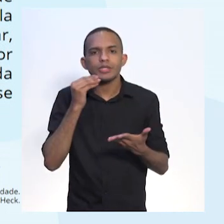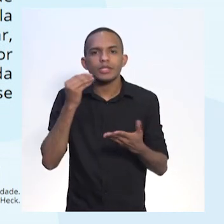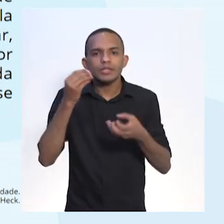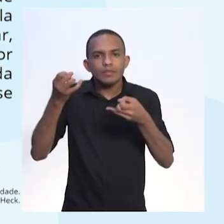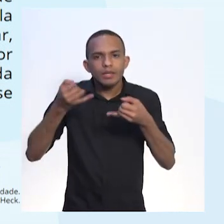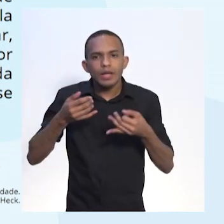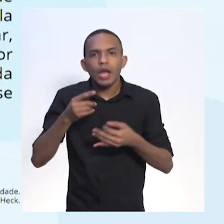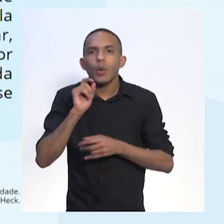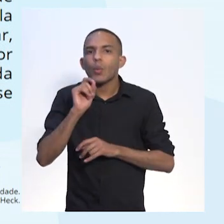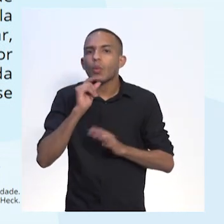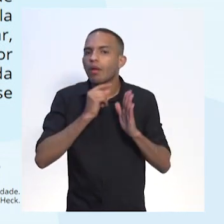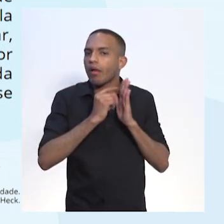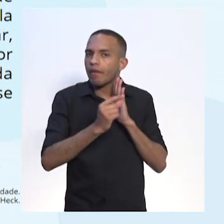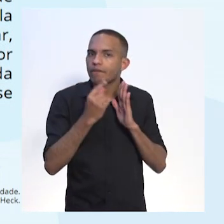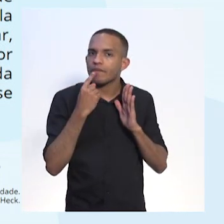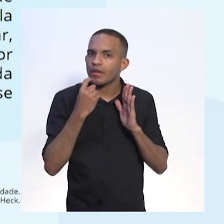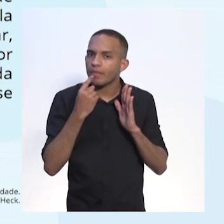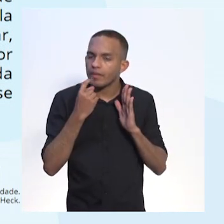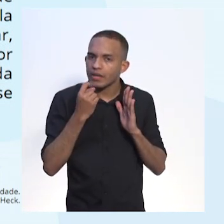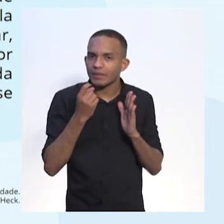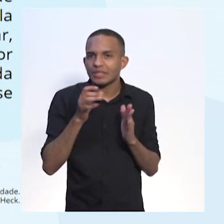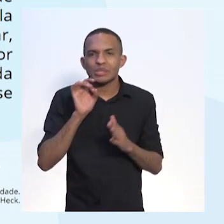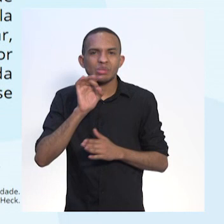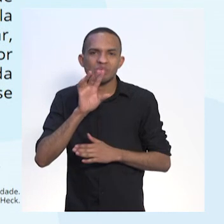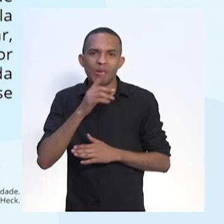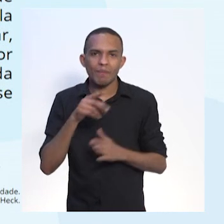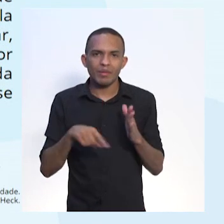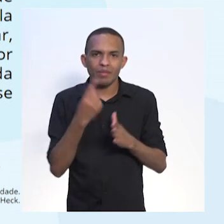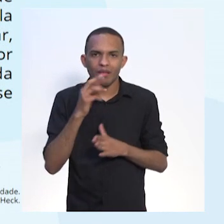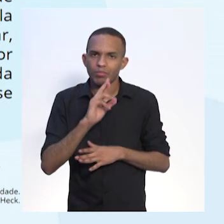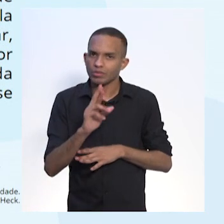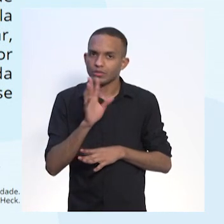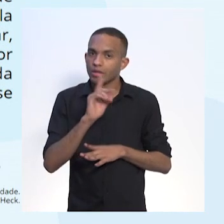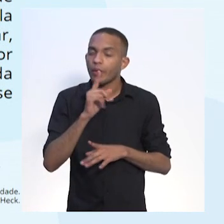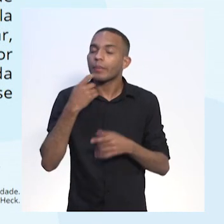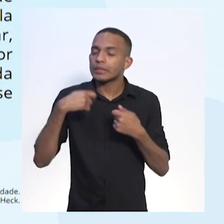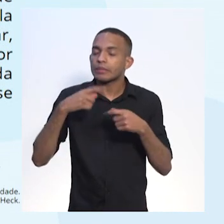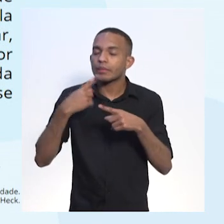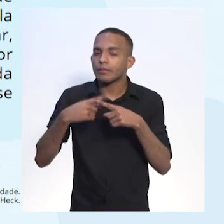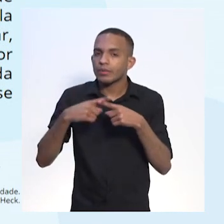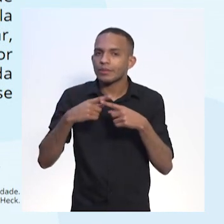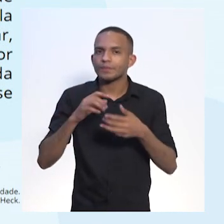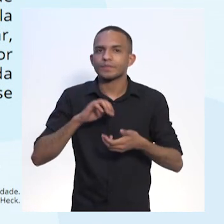para o Pro. Esse é o objetivo aqui. Não adianta colocar só a primeira resposta, certo? Então, bora lá.